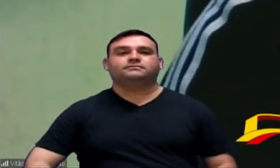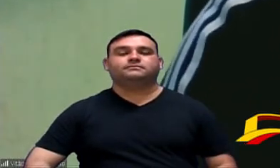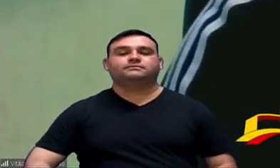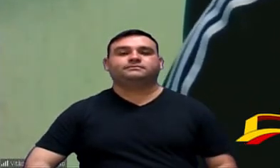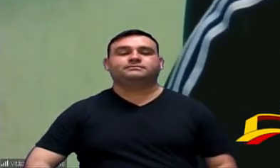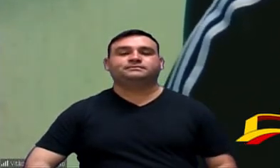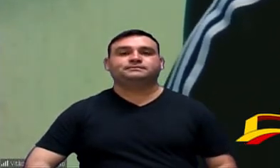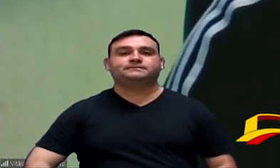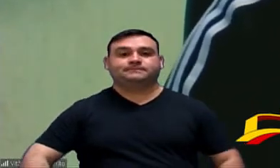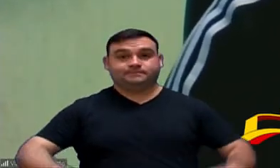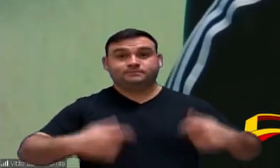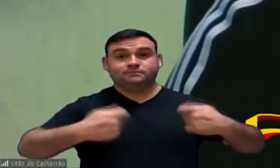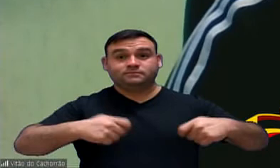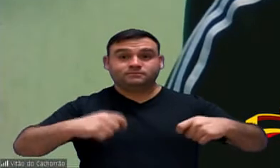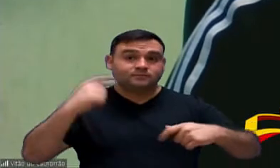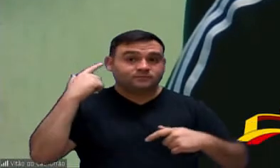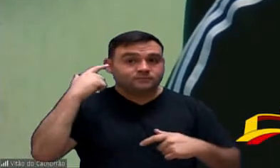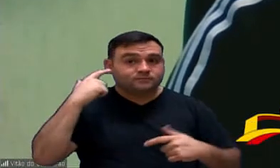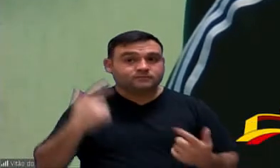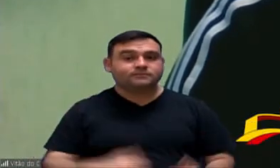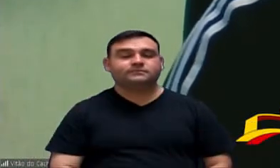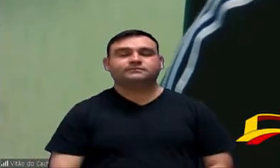Abre o microfone.